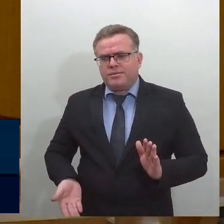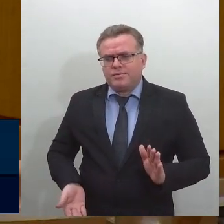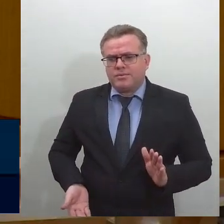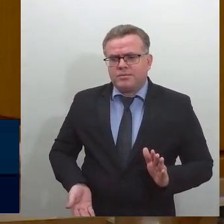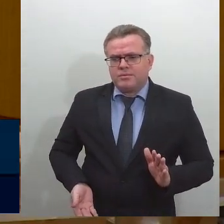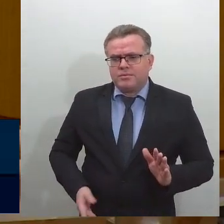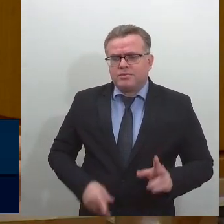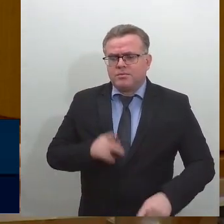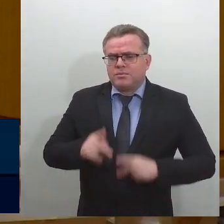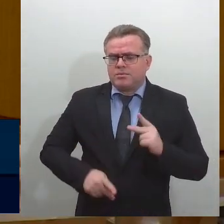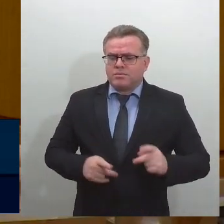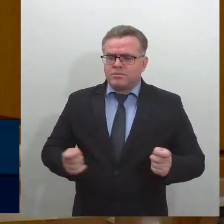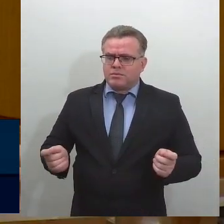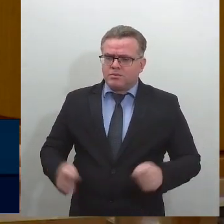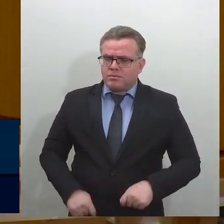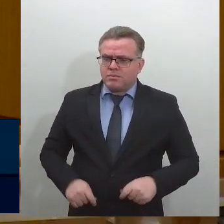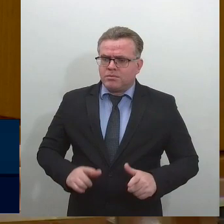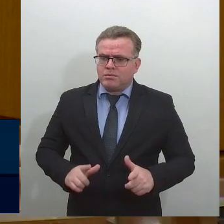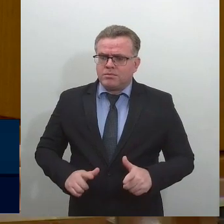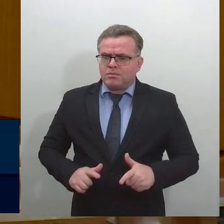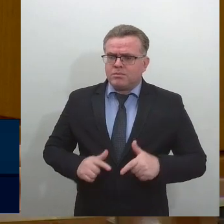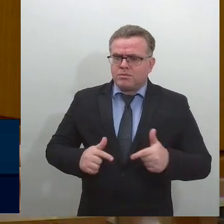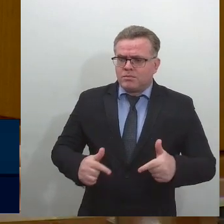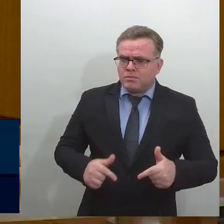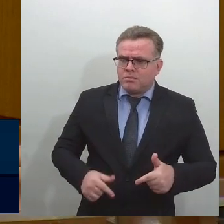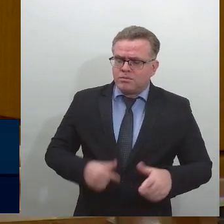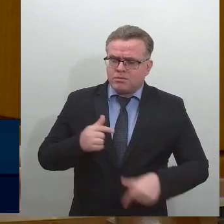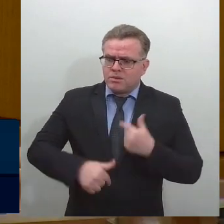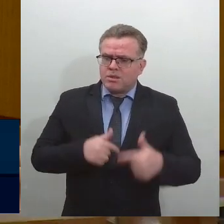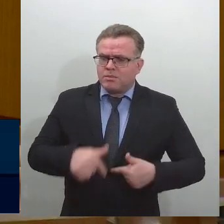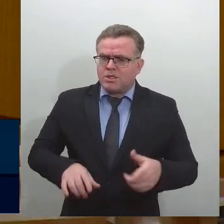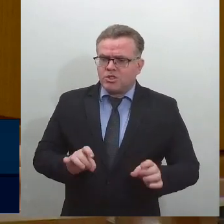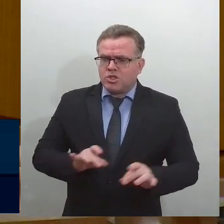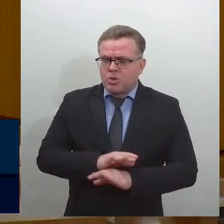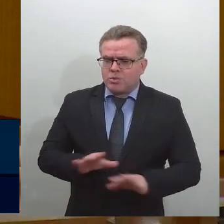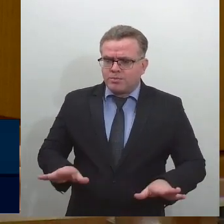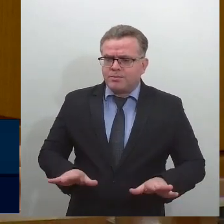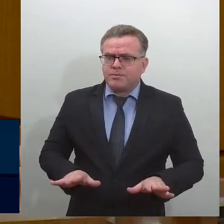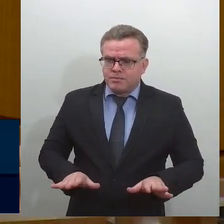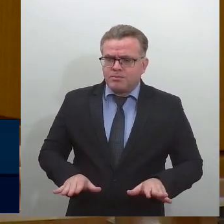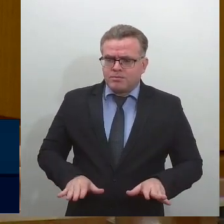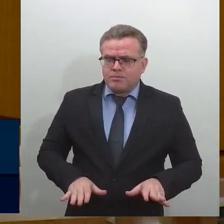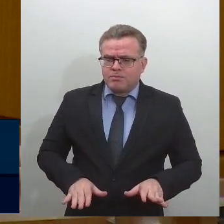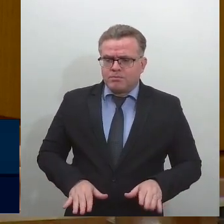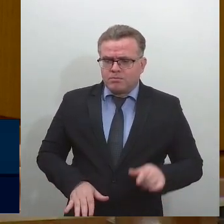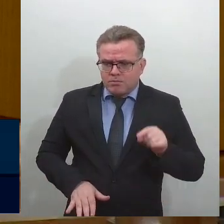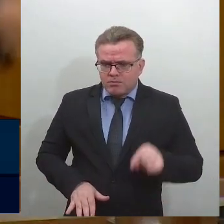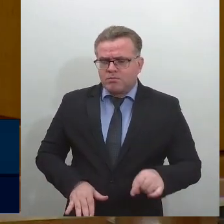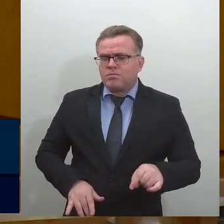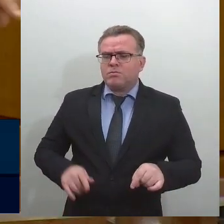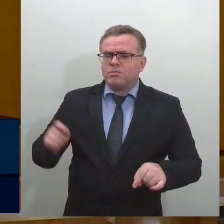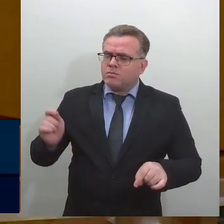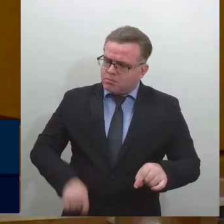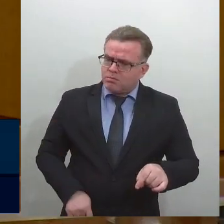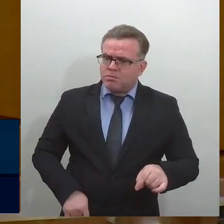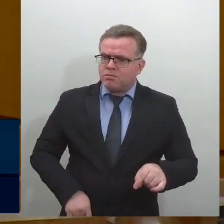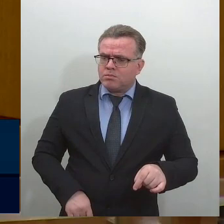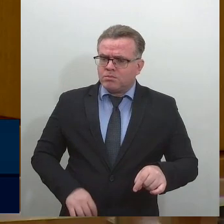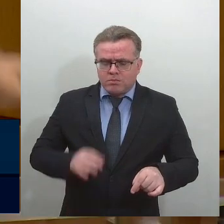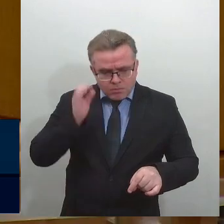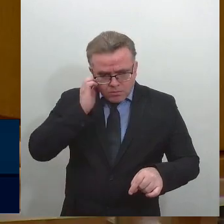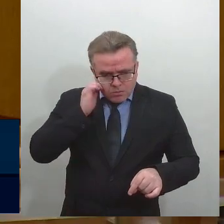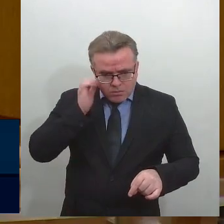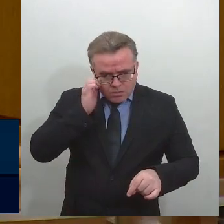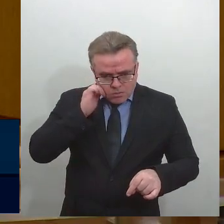dar resposta dura. Acredito que aqui também é local de mostrar o antes e o